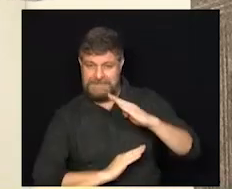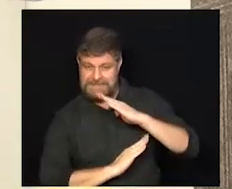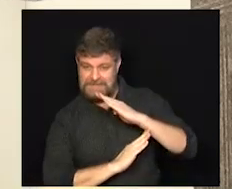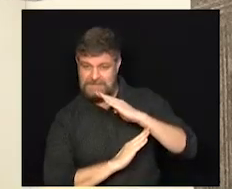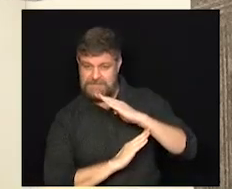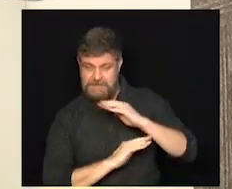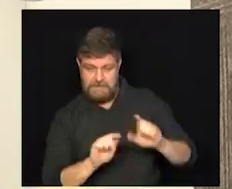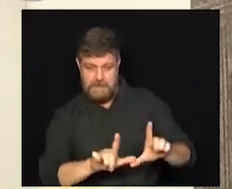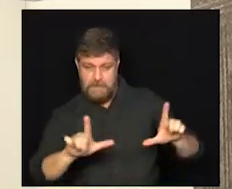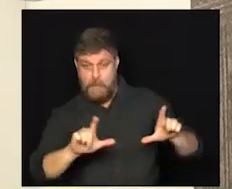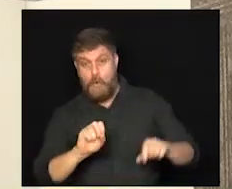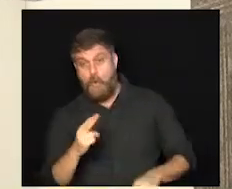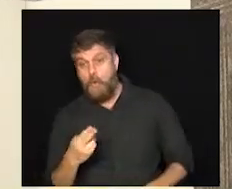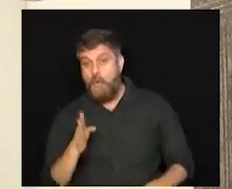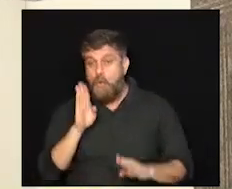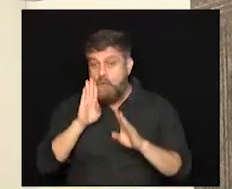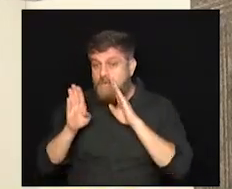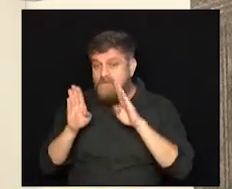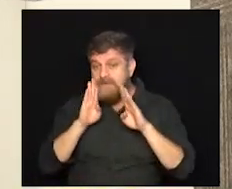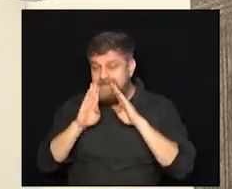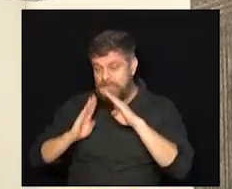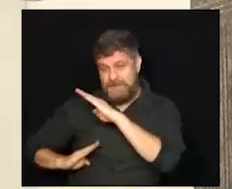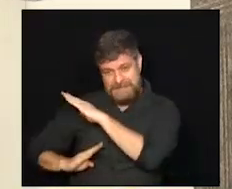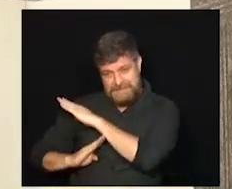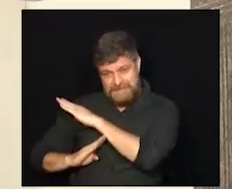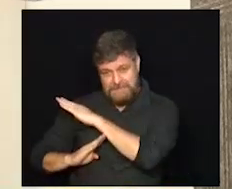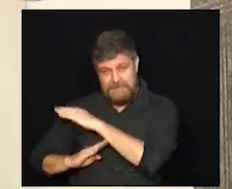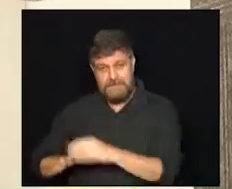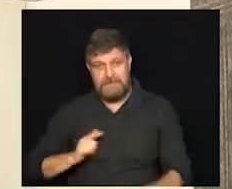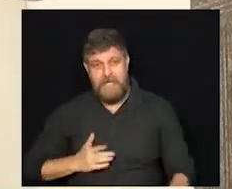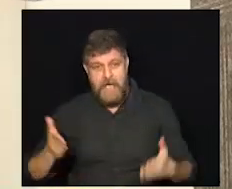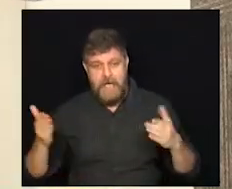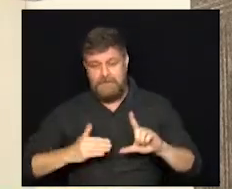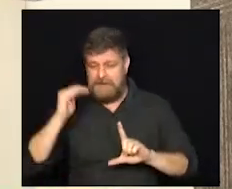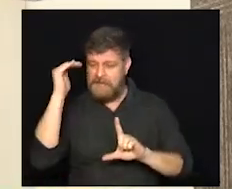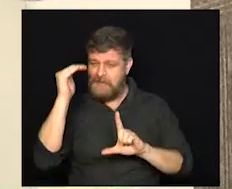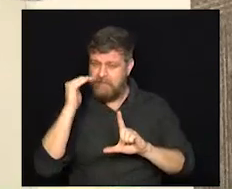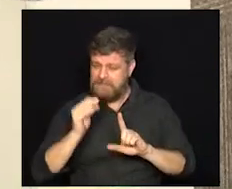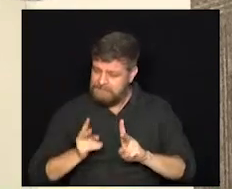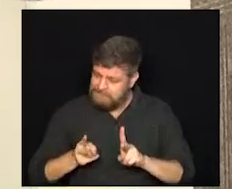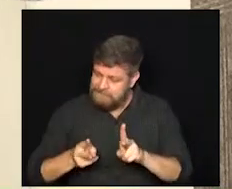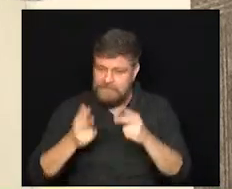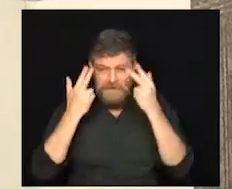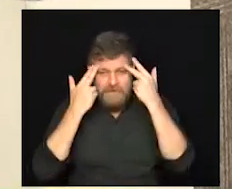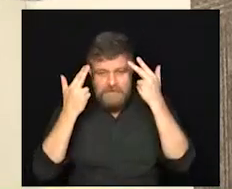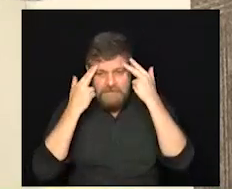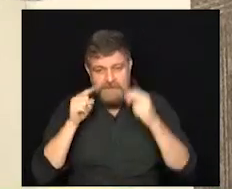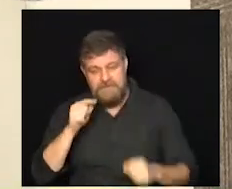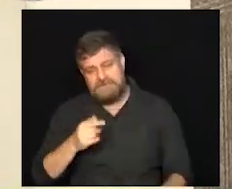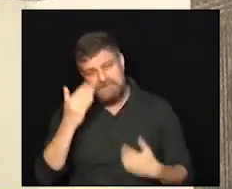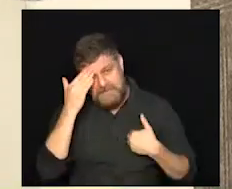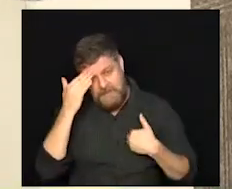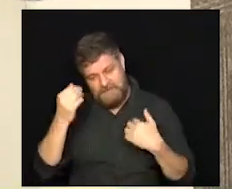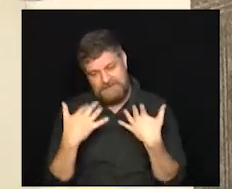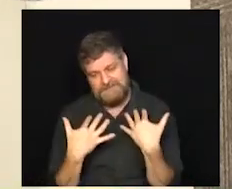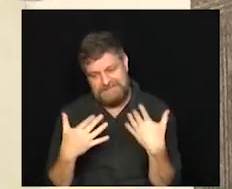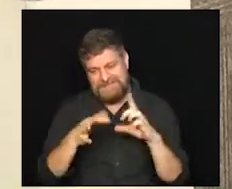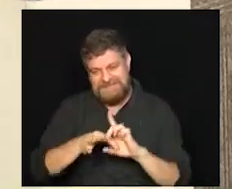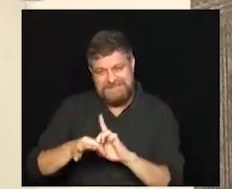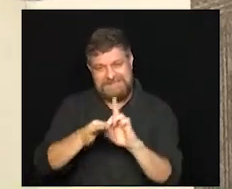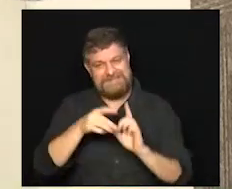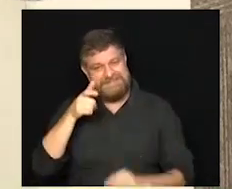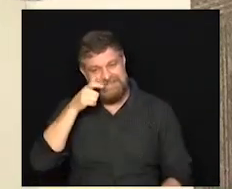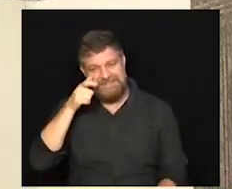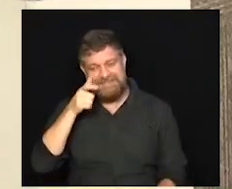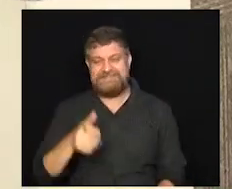Campinas ou no Facebook da TV Câmara Campinas. Fique agora com a nossa programação normal. A você de casa, muito obrigada pela companhia e